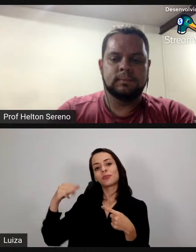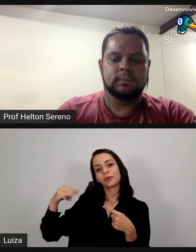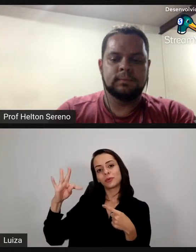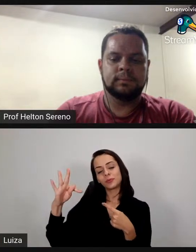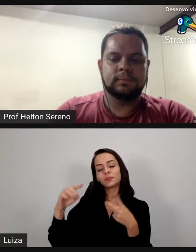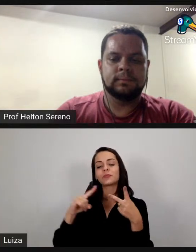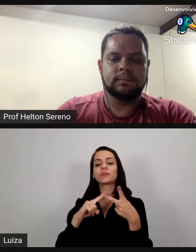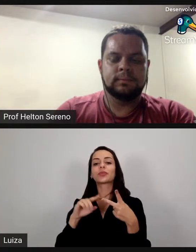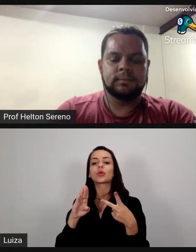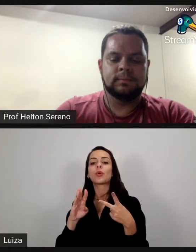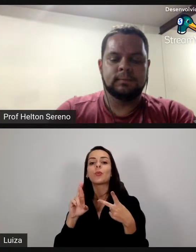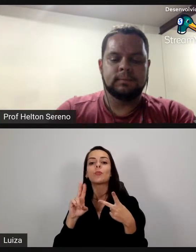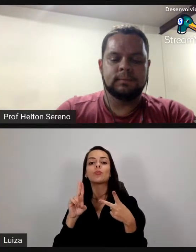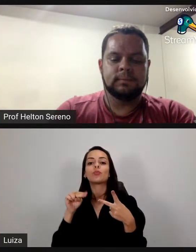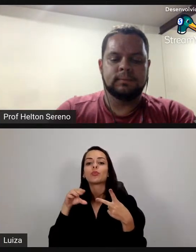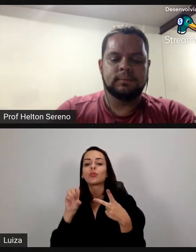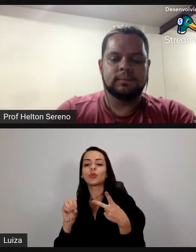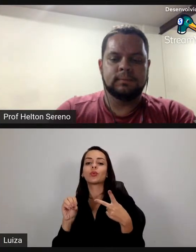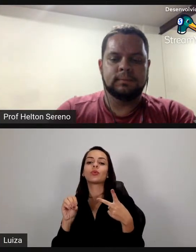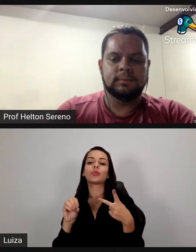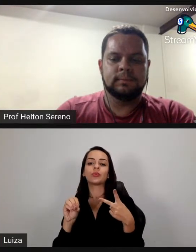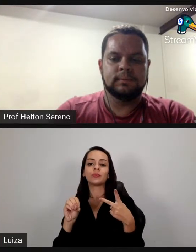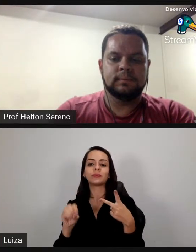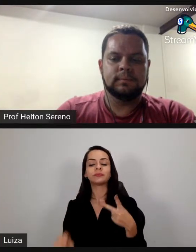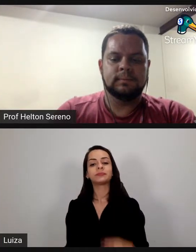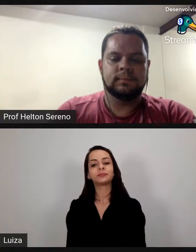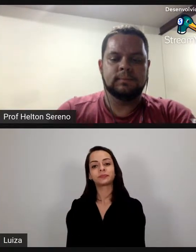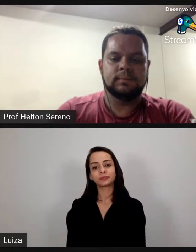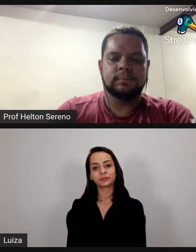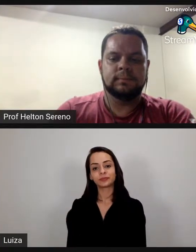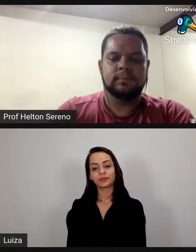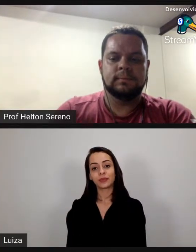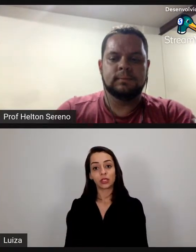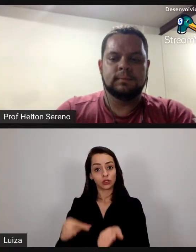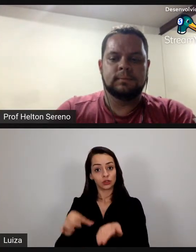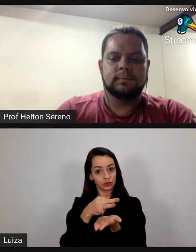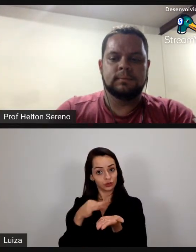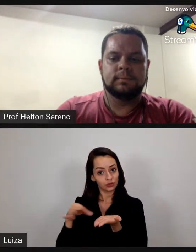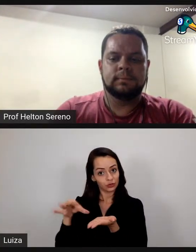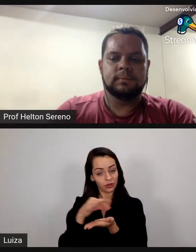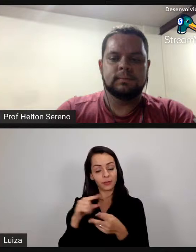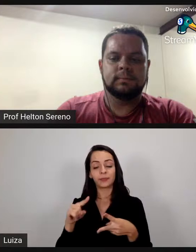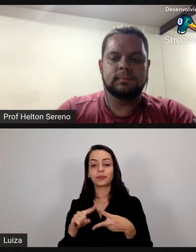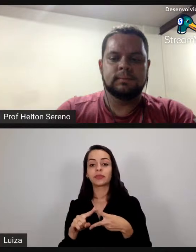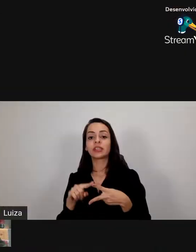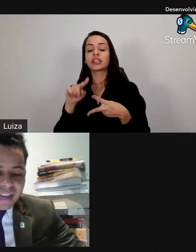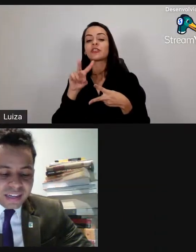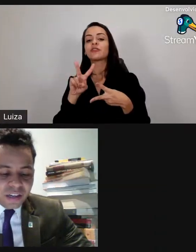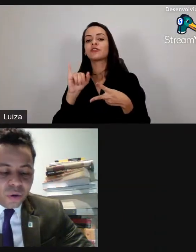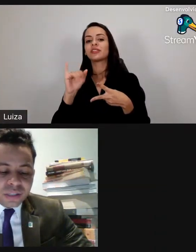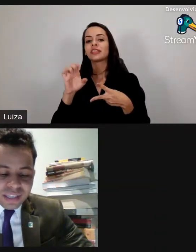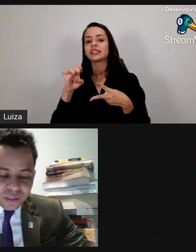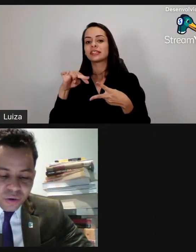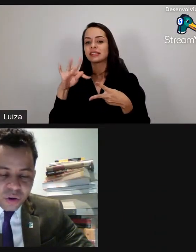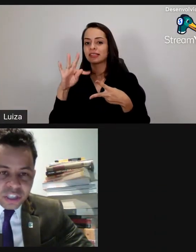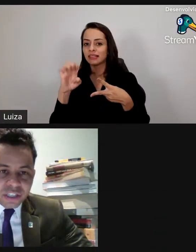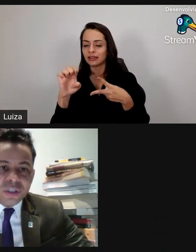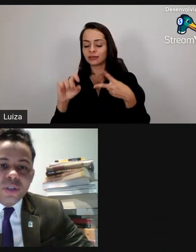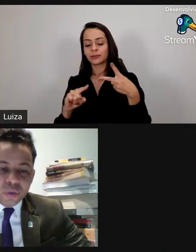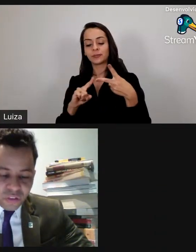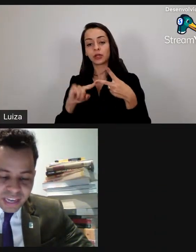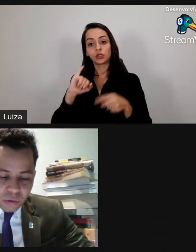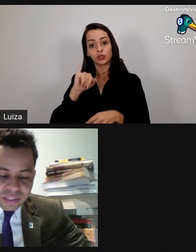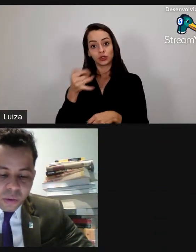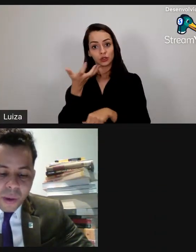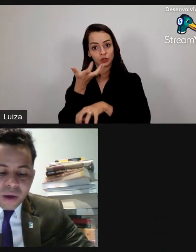Triângulo Mineiro em Diamantina o Vicente de Barros do Instituto Federal de São Paulo em Januária o Sandro Conde